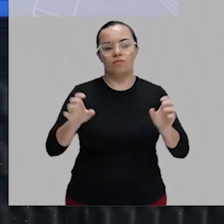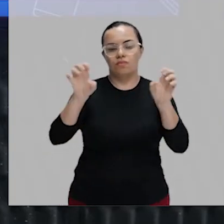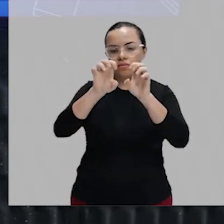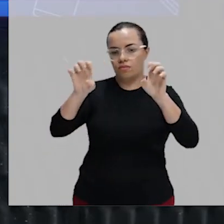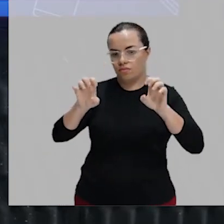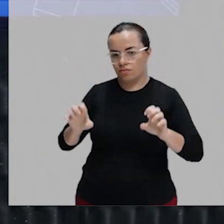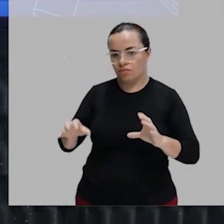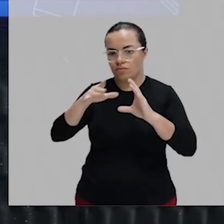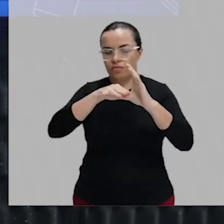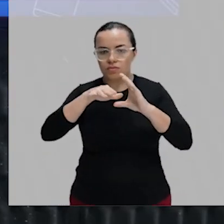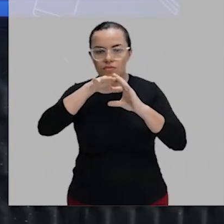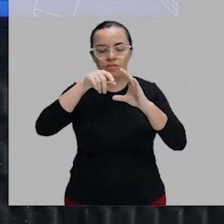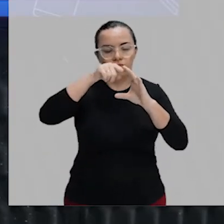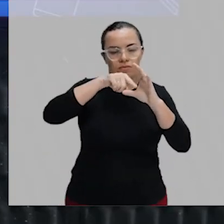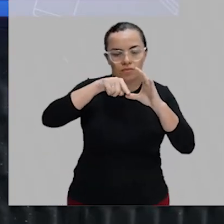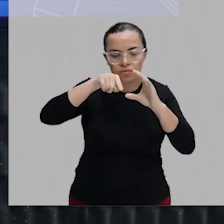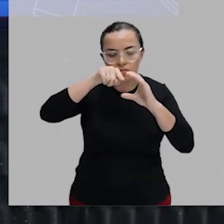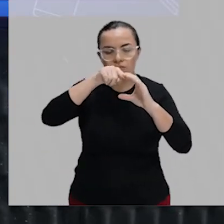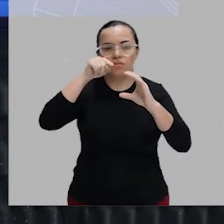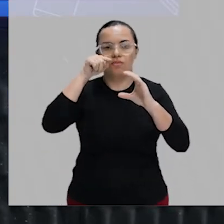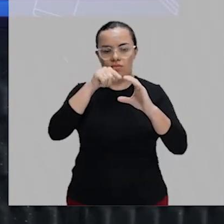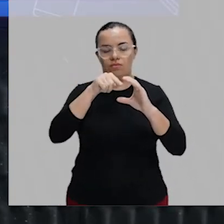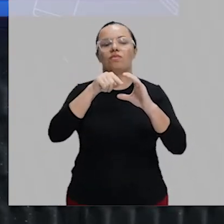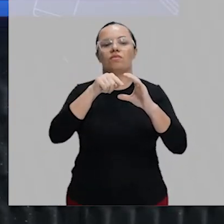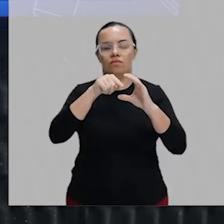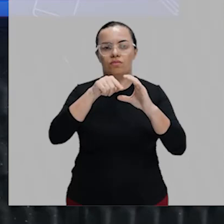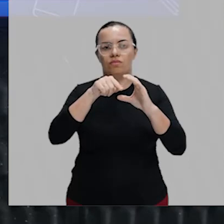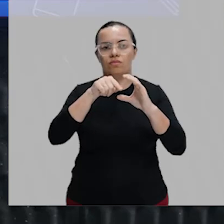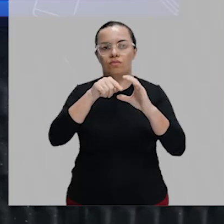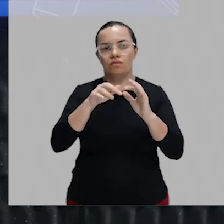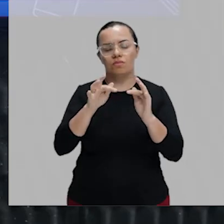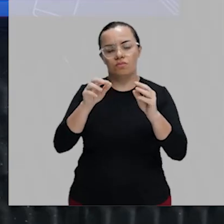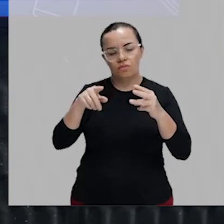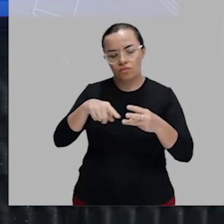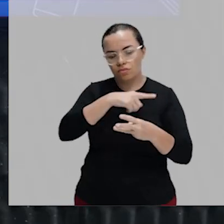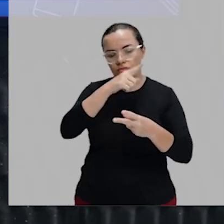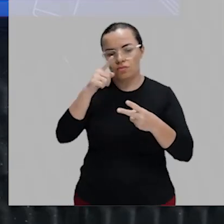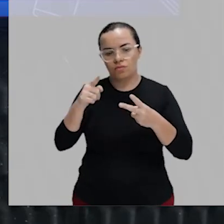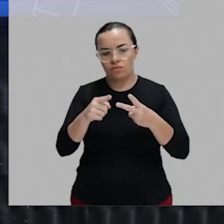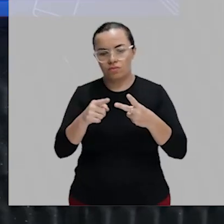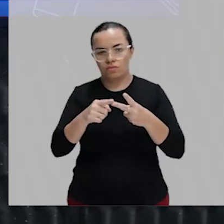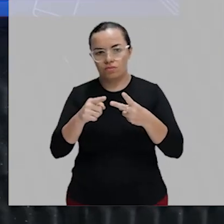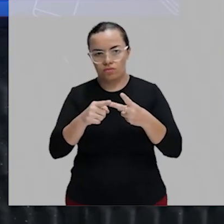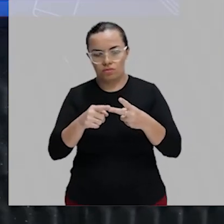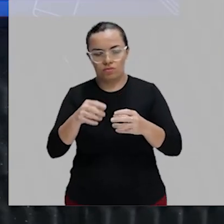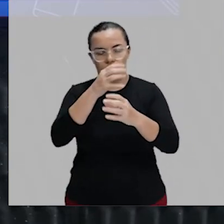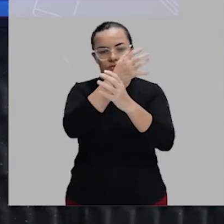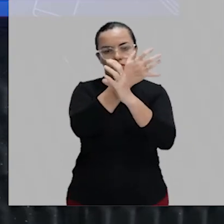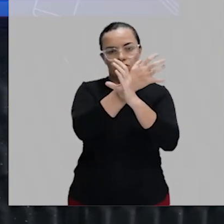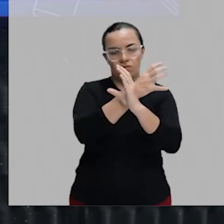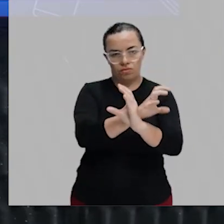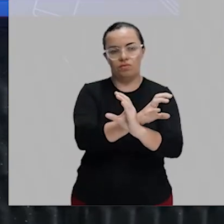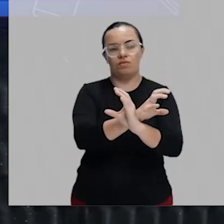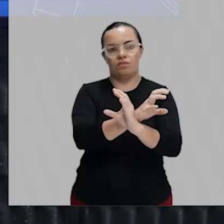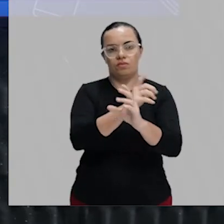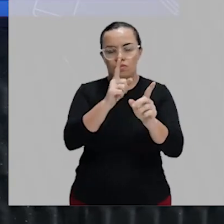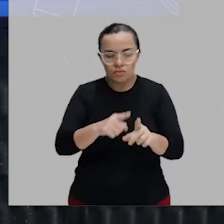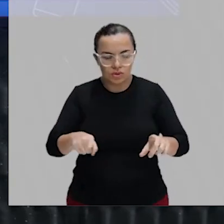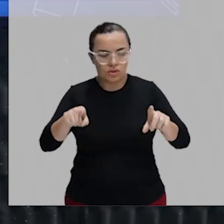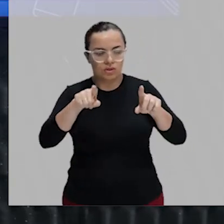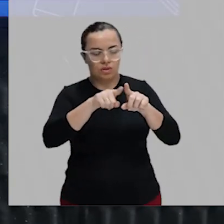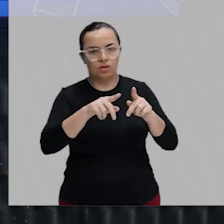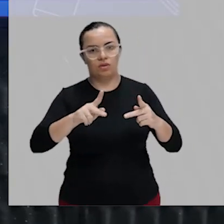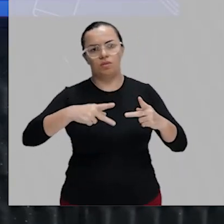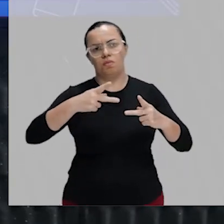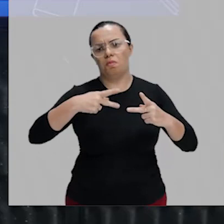citoplasma eucariótico, e aí a gente vai terminar falando sobre o citoesqueleto e as proteínas que